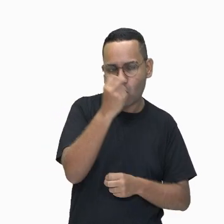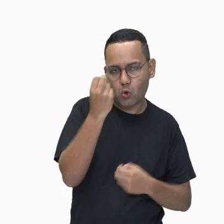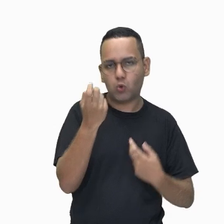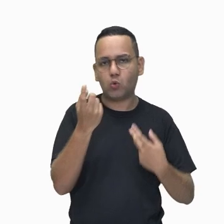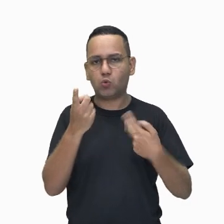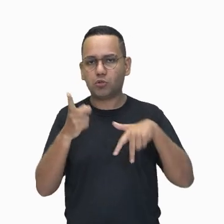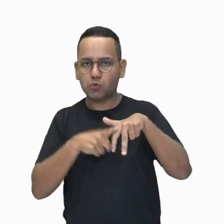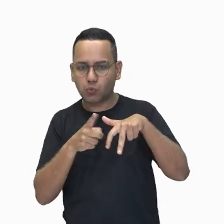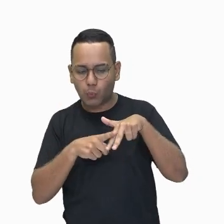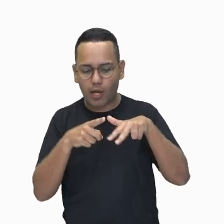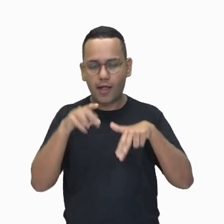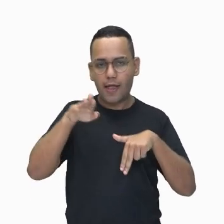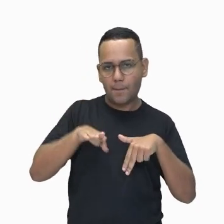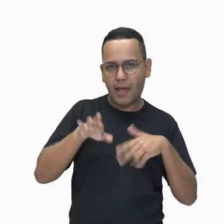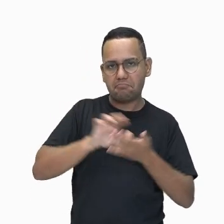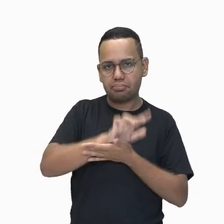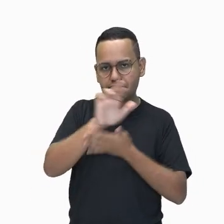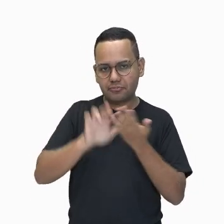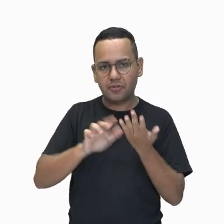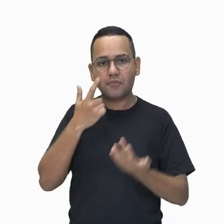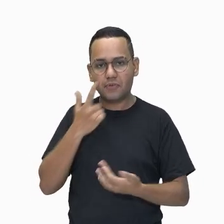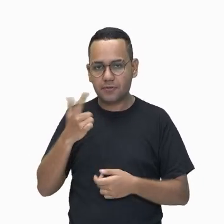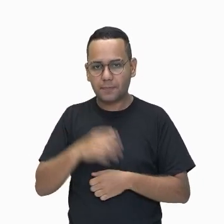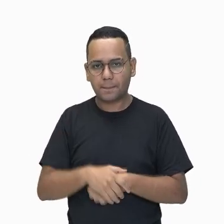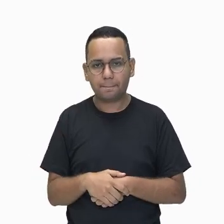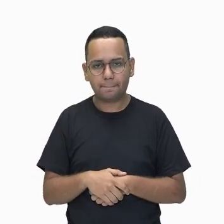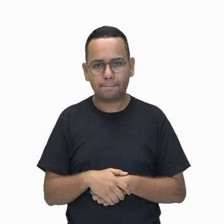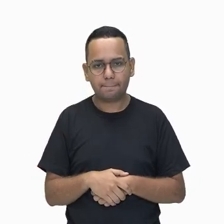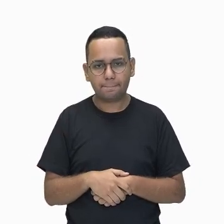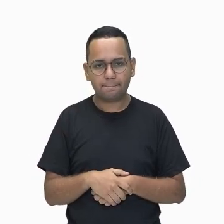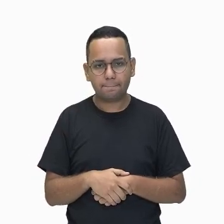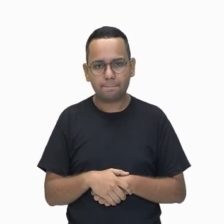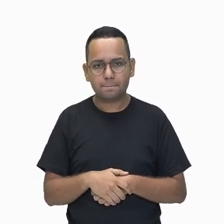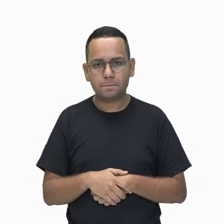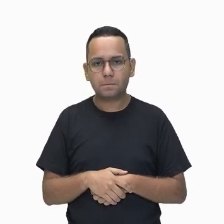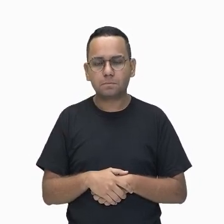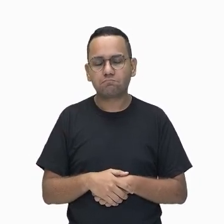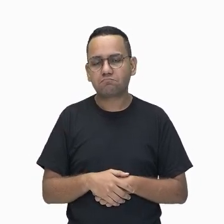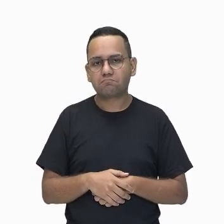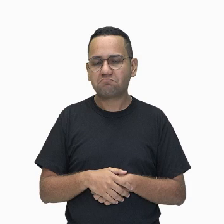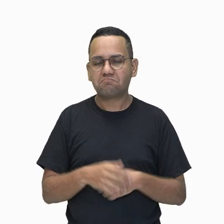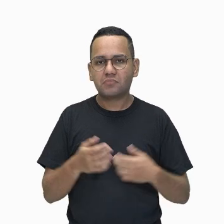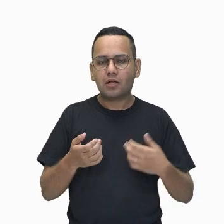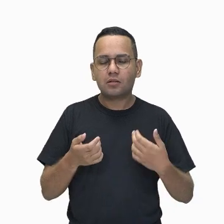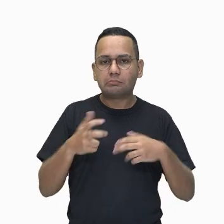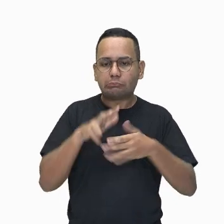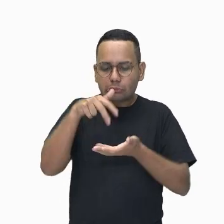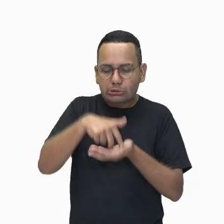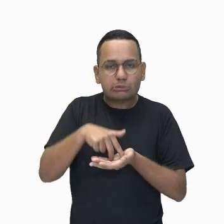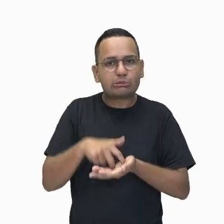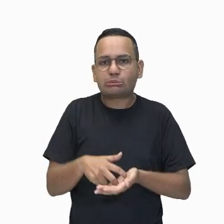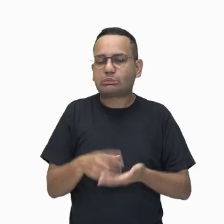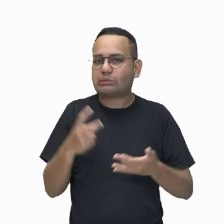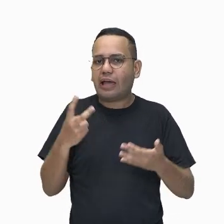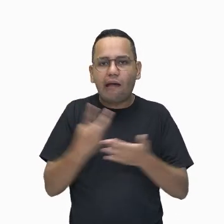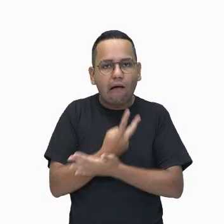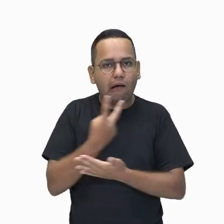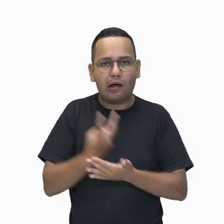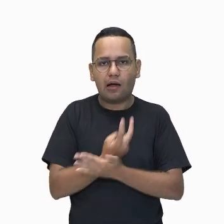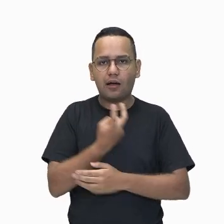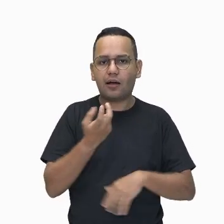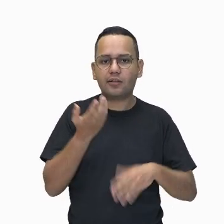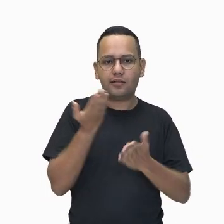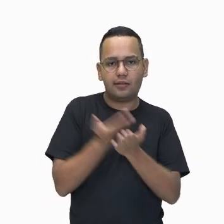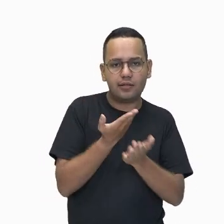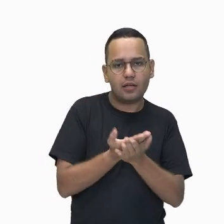essas que aparecem para você, olha só, a má postura aí durante as aulas, o uso incorreto de mochila, né? A utilização de